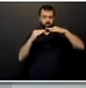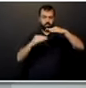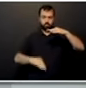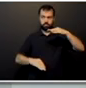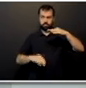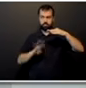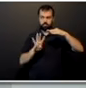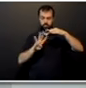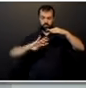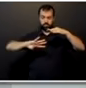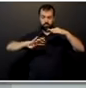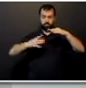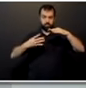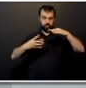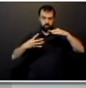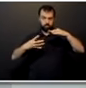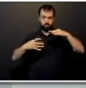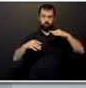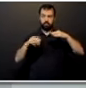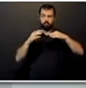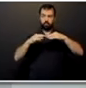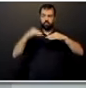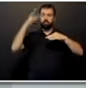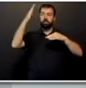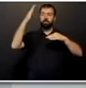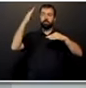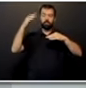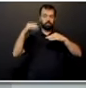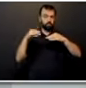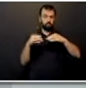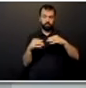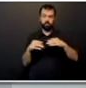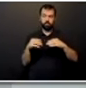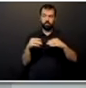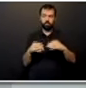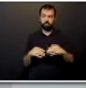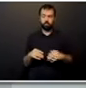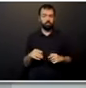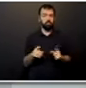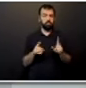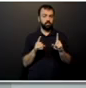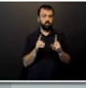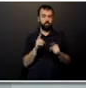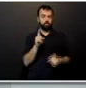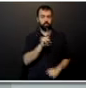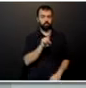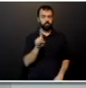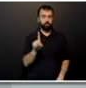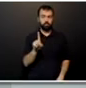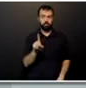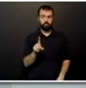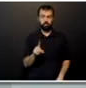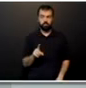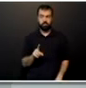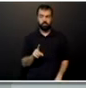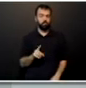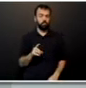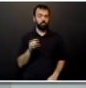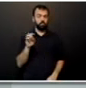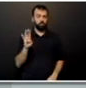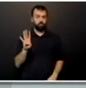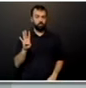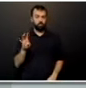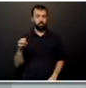vamos analisar aqui ó o total de jogadores são 11 pessoas apenas